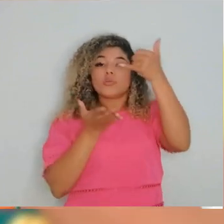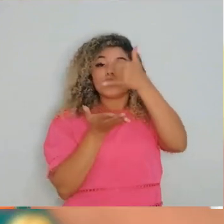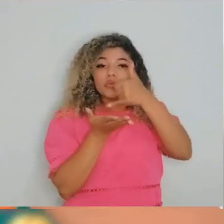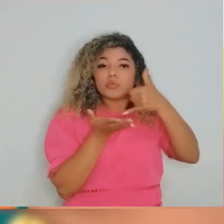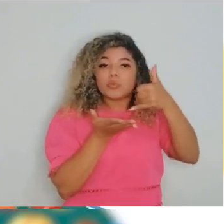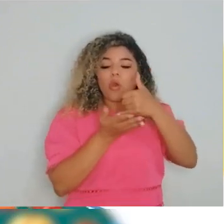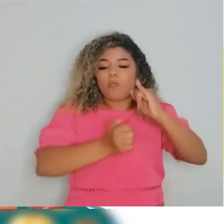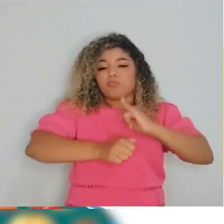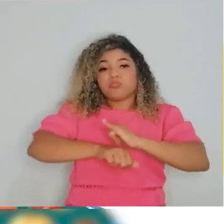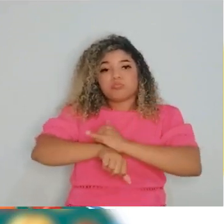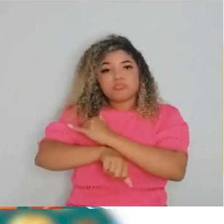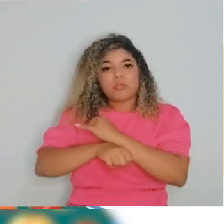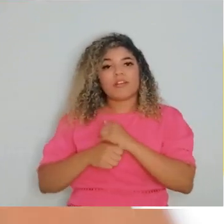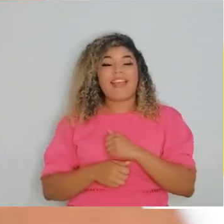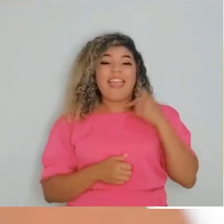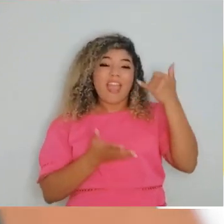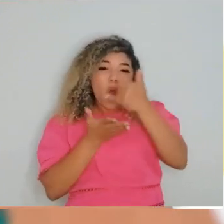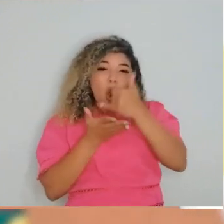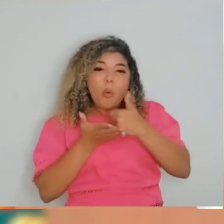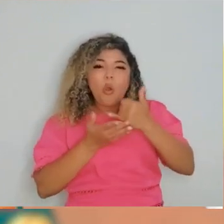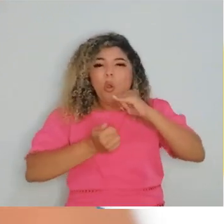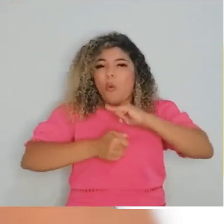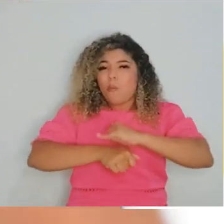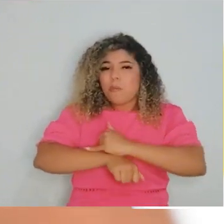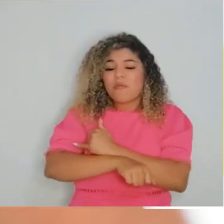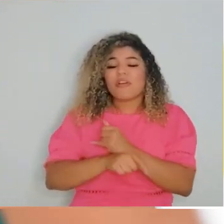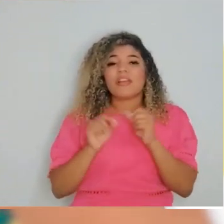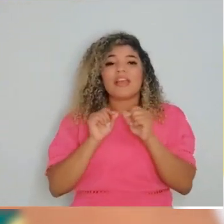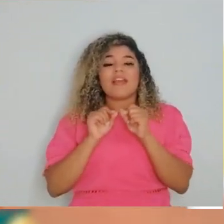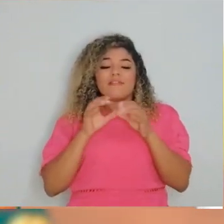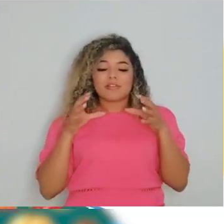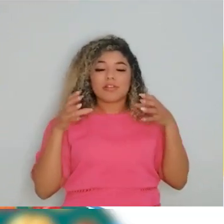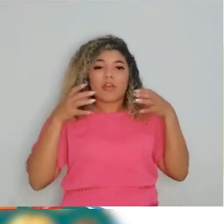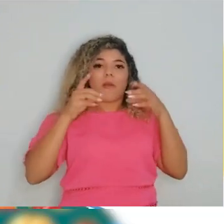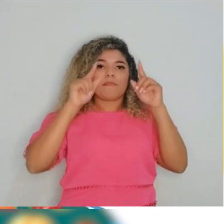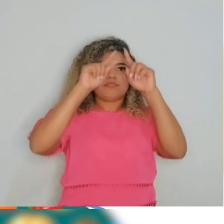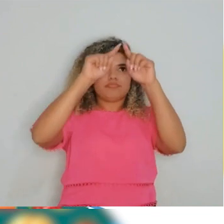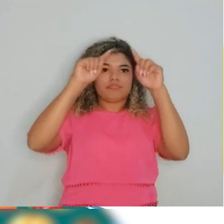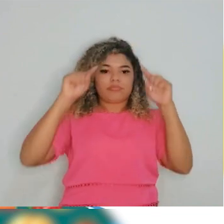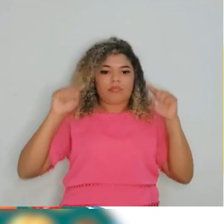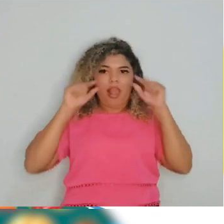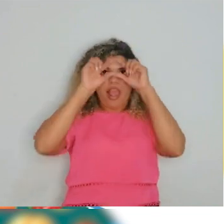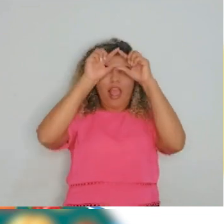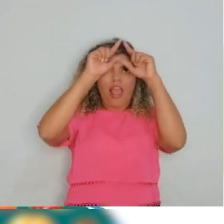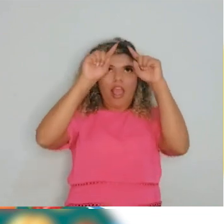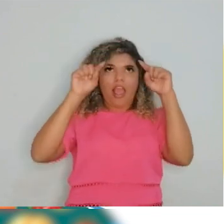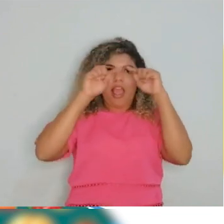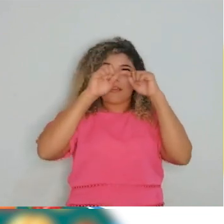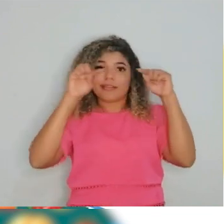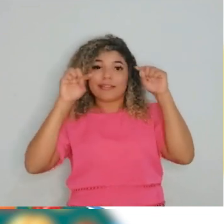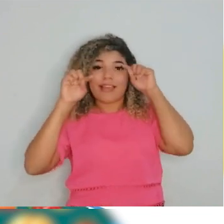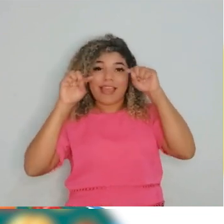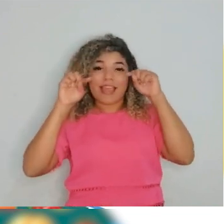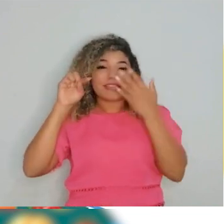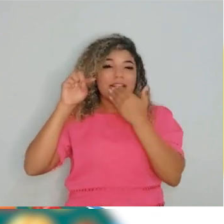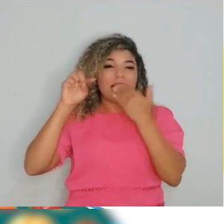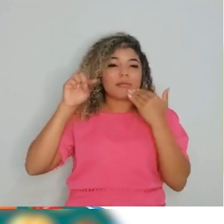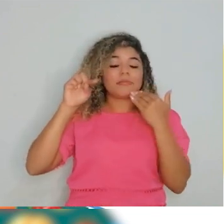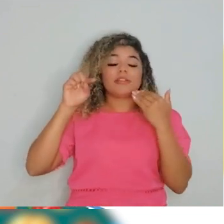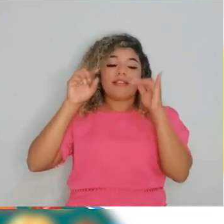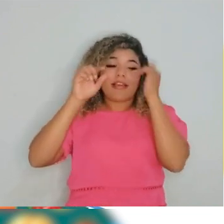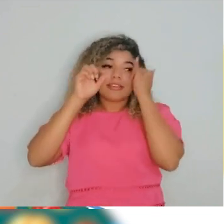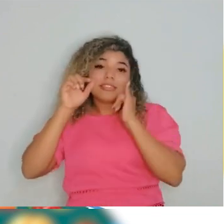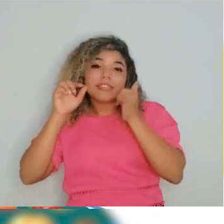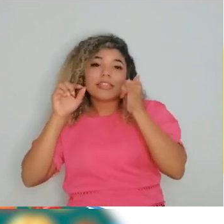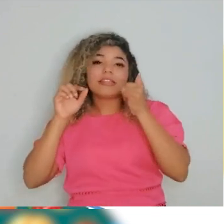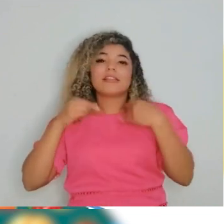dos óleos e gorduras. Os óleos e gorduras fazem parte do topo da pirâmide. Os alimentos deste grupo são fontes